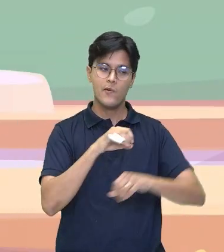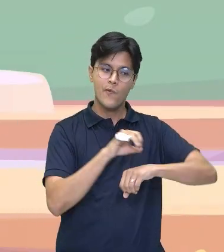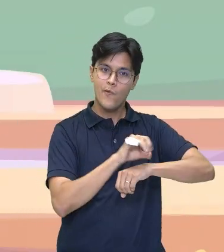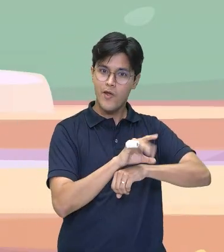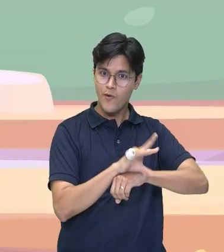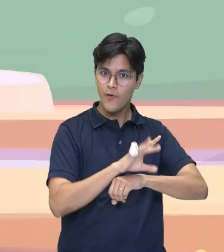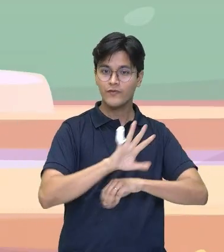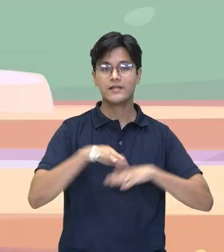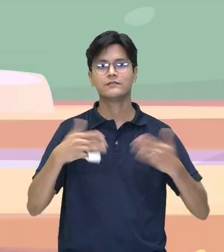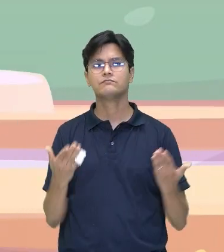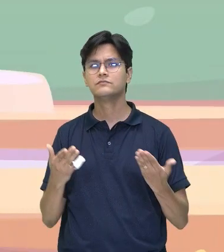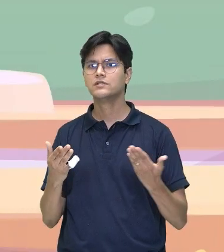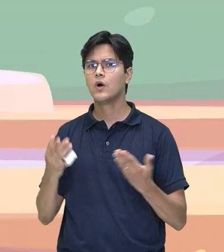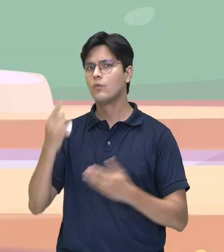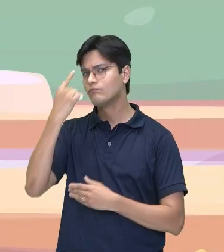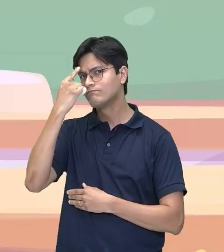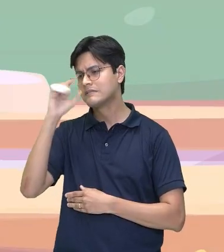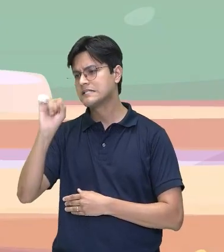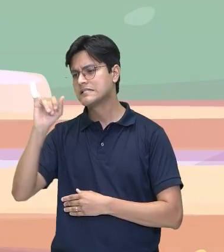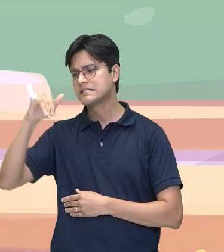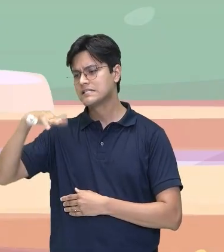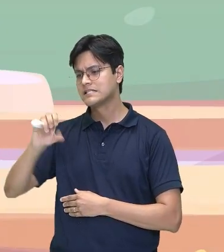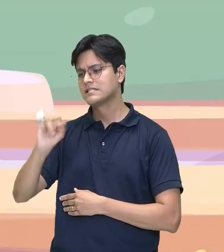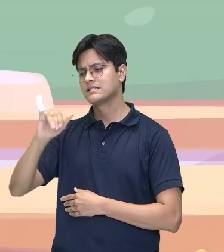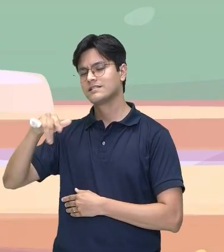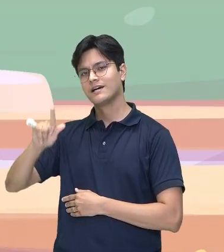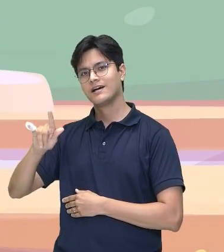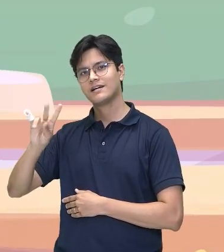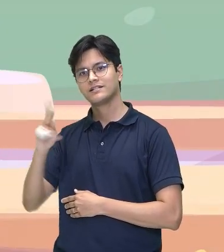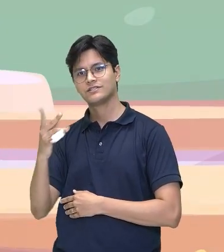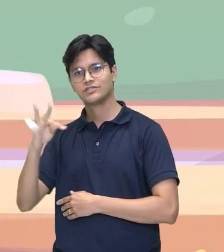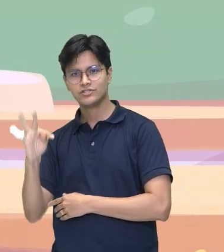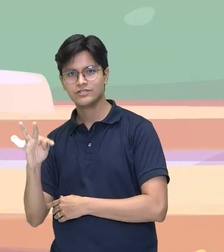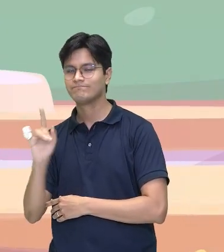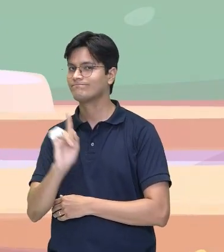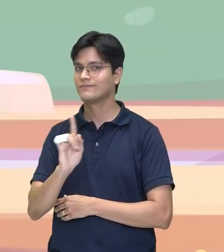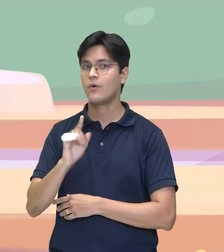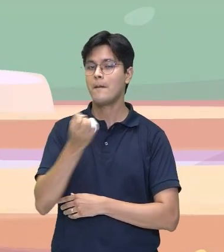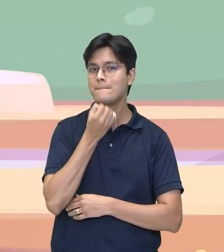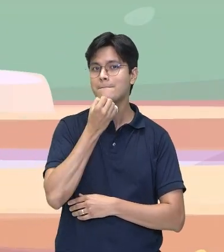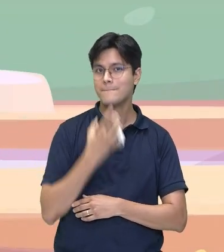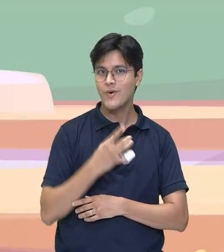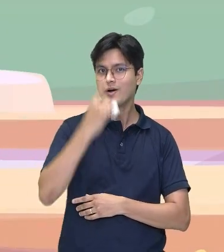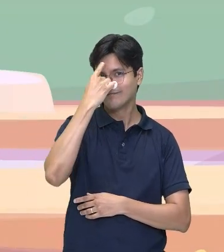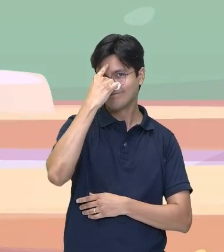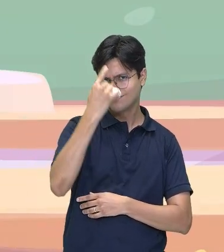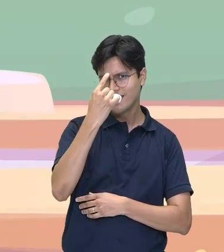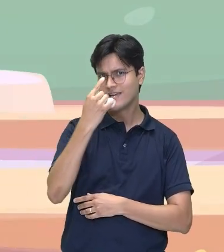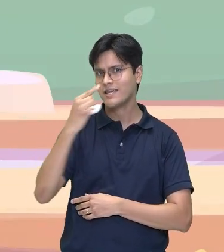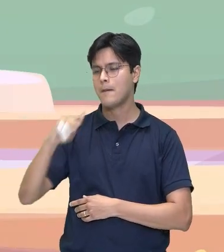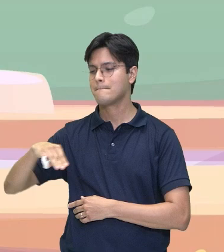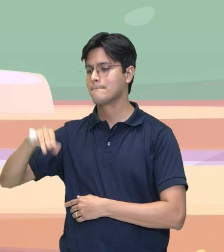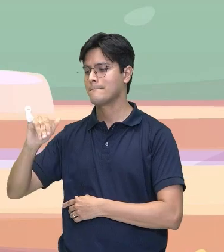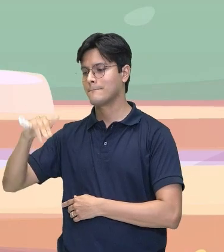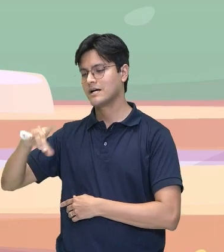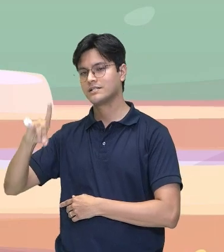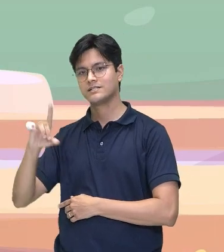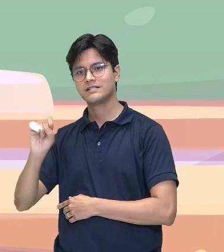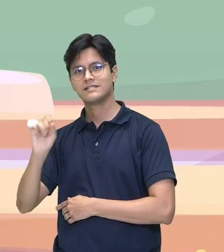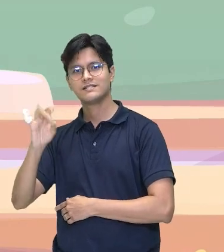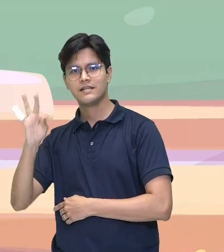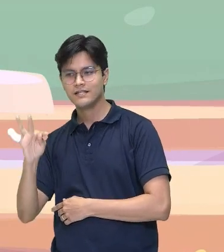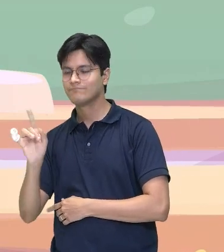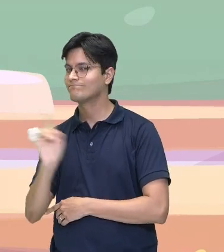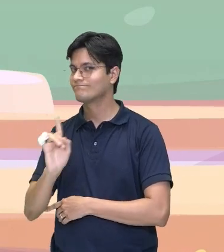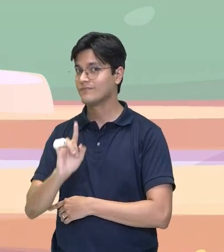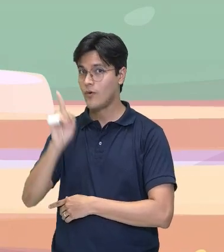uma boa ideia. Não é mindset, é uma mentalidade. Não é trend, é tendência. Não